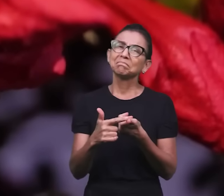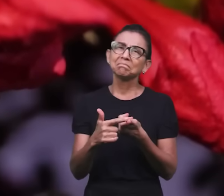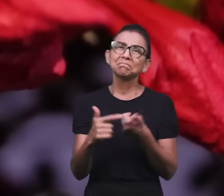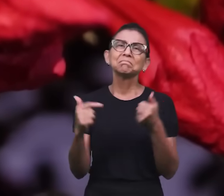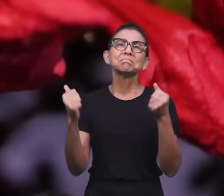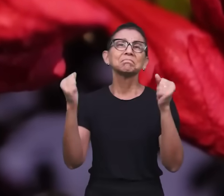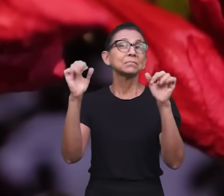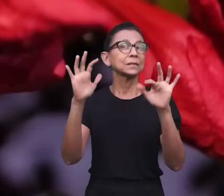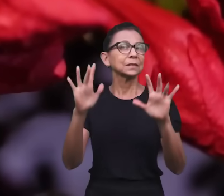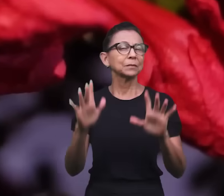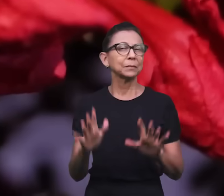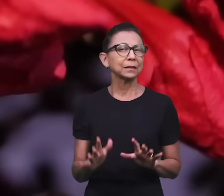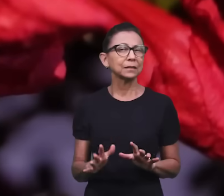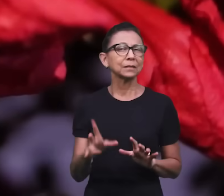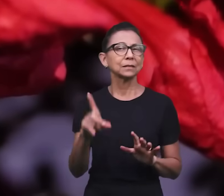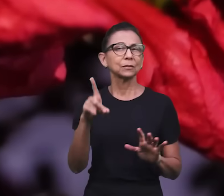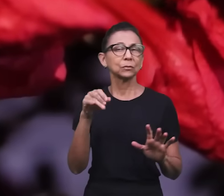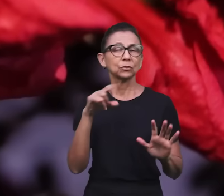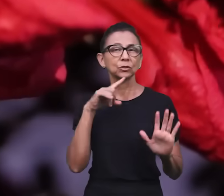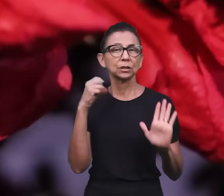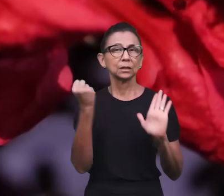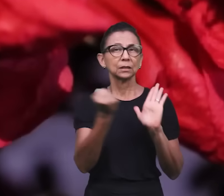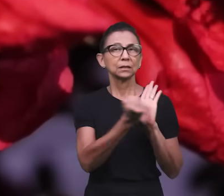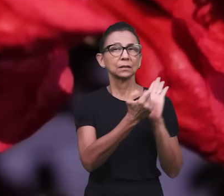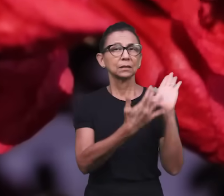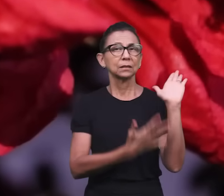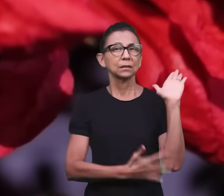nós foi derramado,